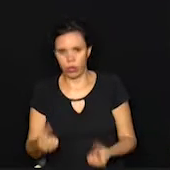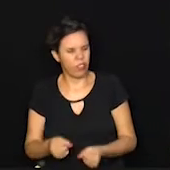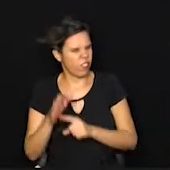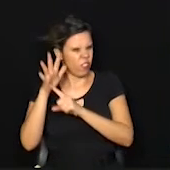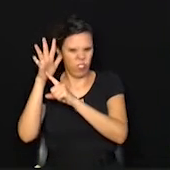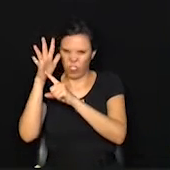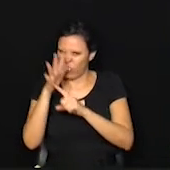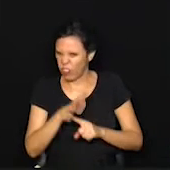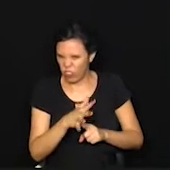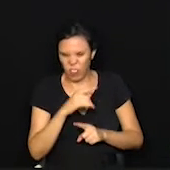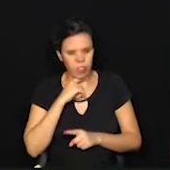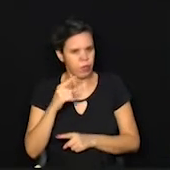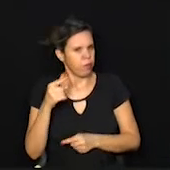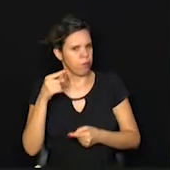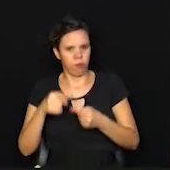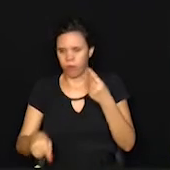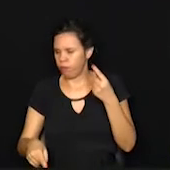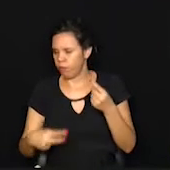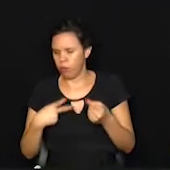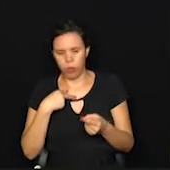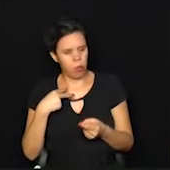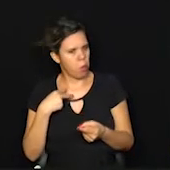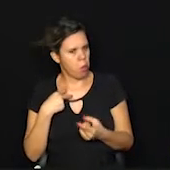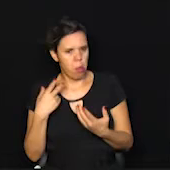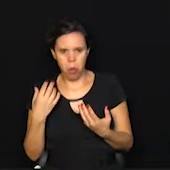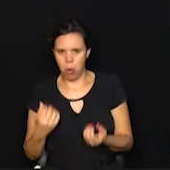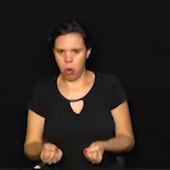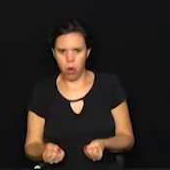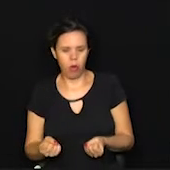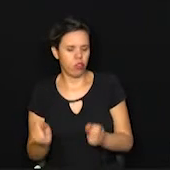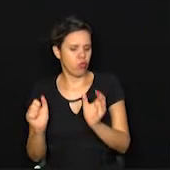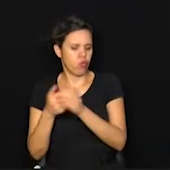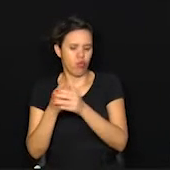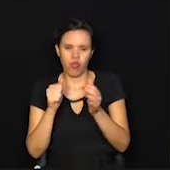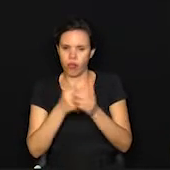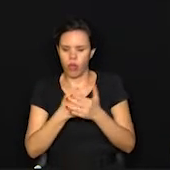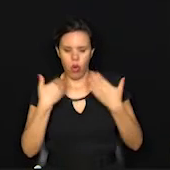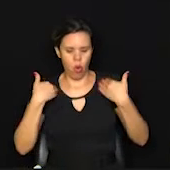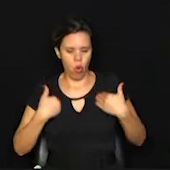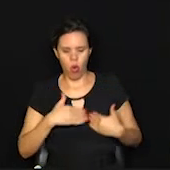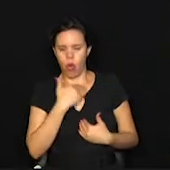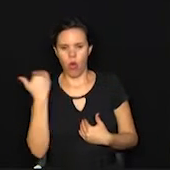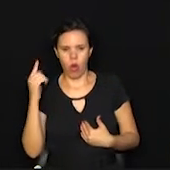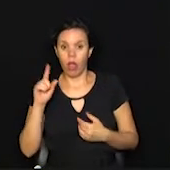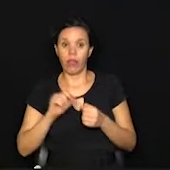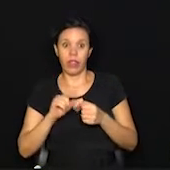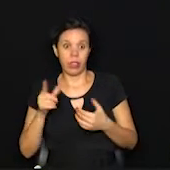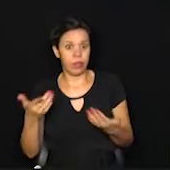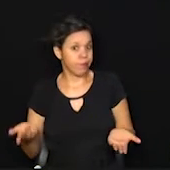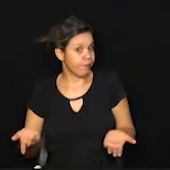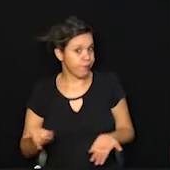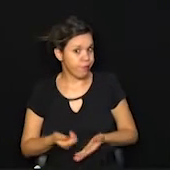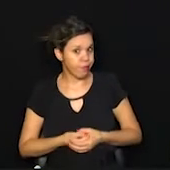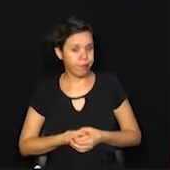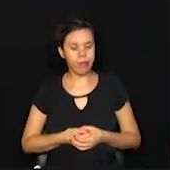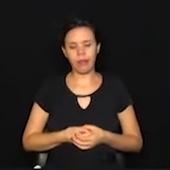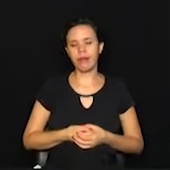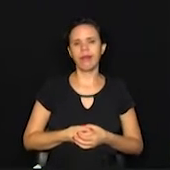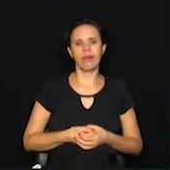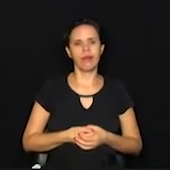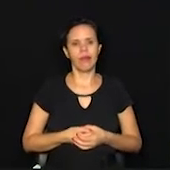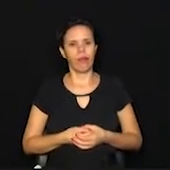torturar ninguém não estava autorizado desaparecer Cadáver é mas eles faziam isso ou seja a